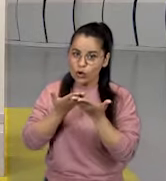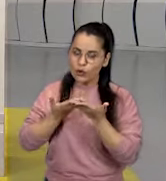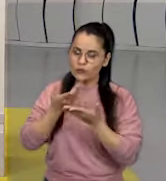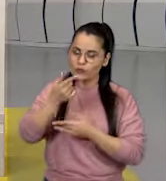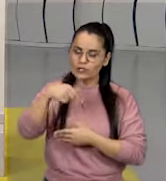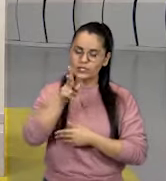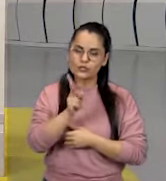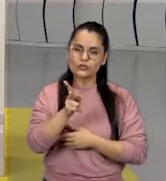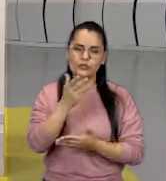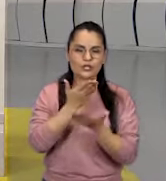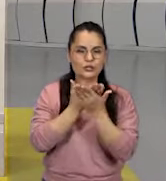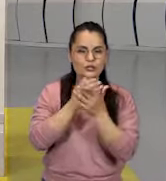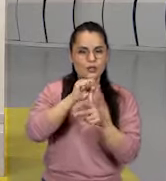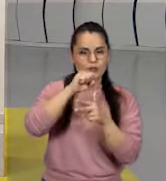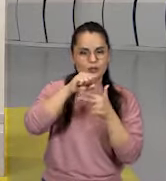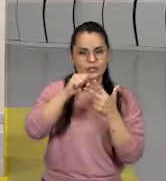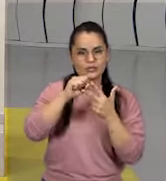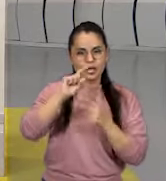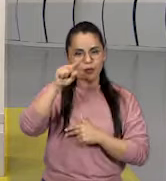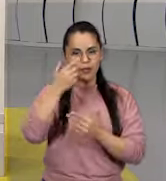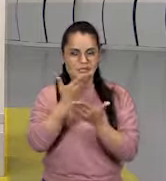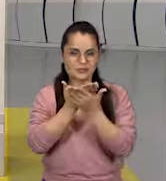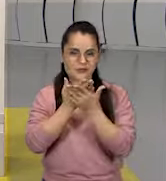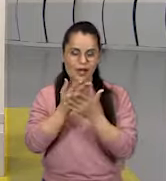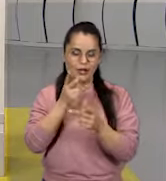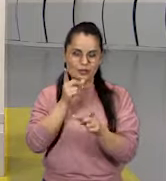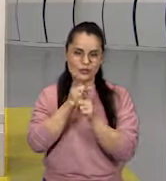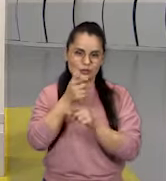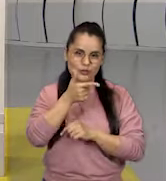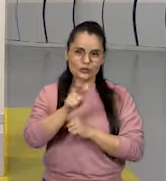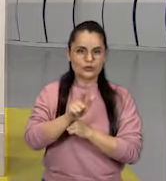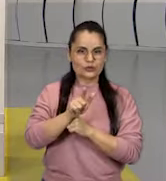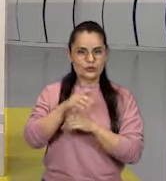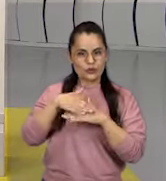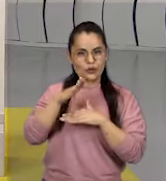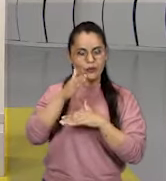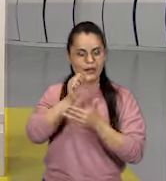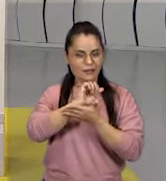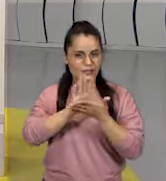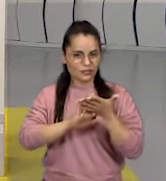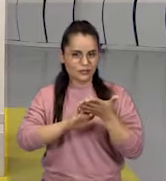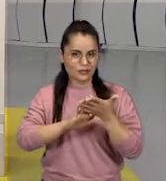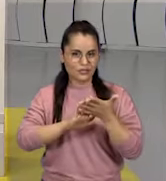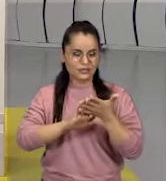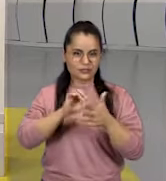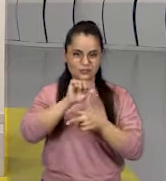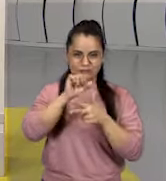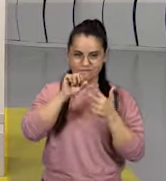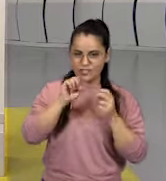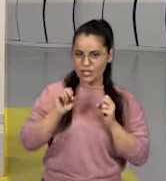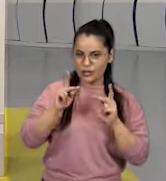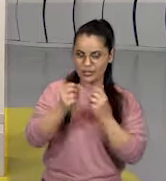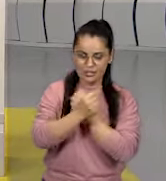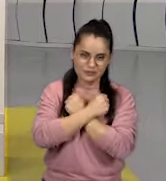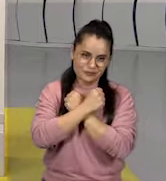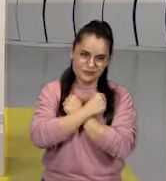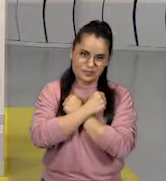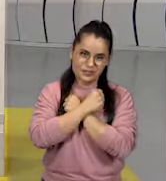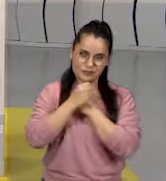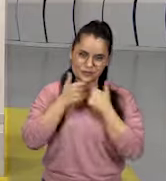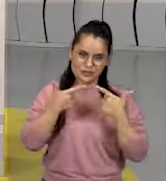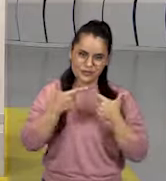continuarem estudando para o Enem que nos vemos na próxima aula com mais atividades sobre termoquímica um abraço